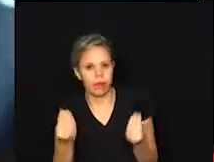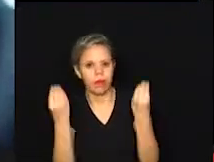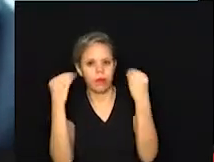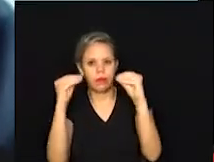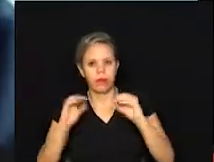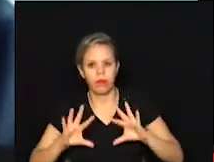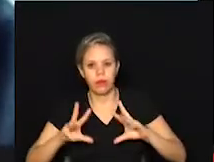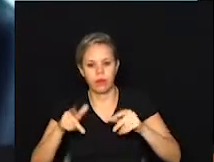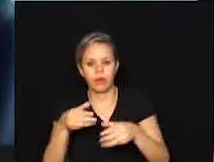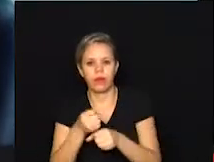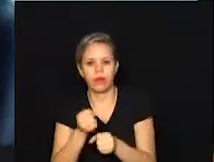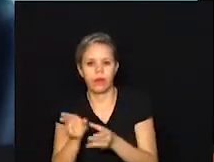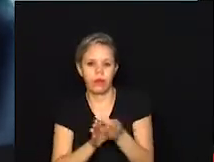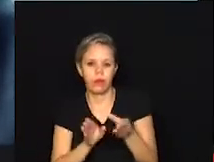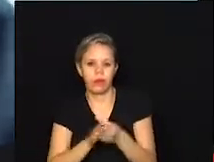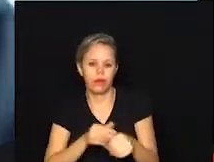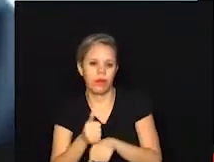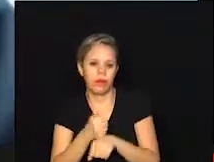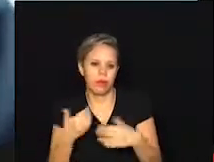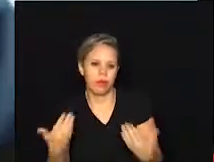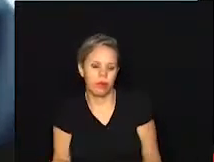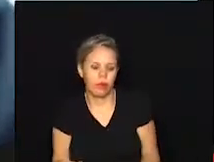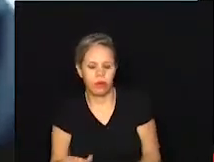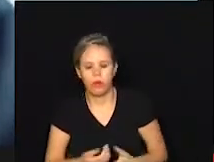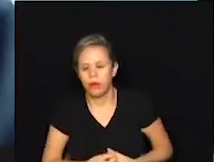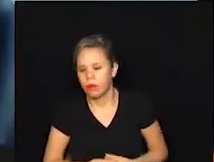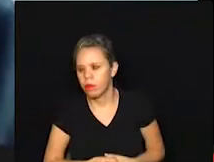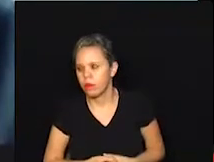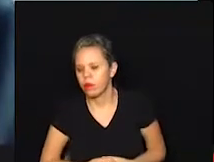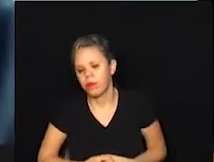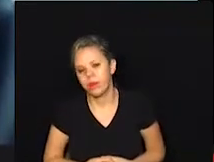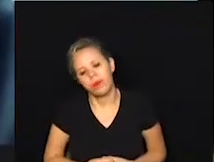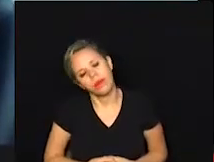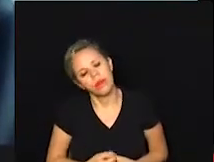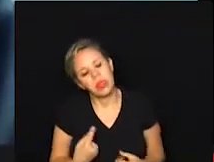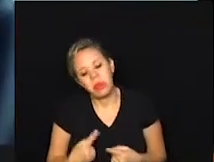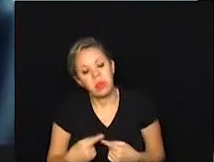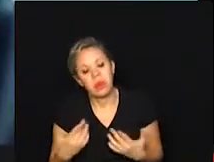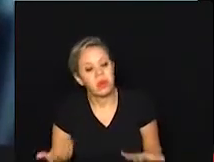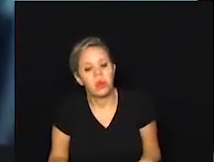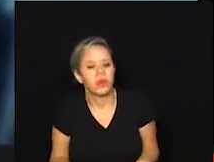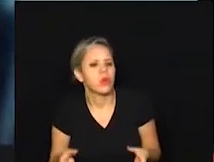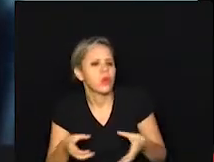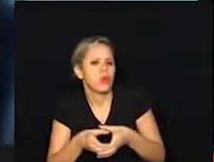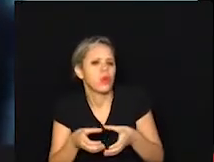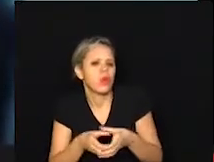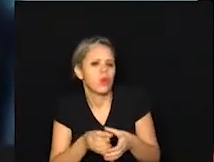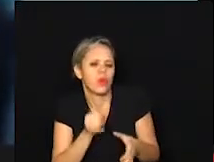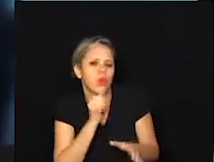todos os conselheiros. Então, eu não vejo o porquê de ter uma comissão